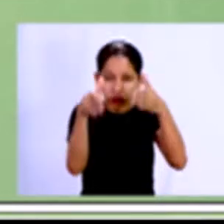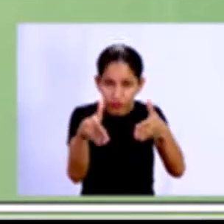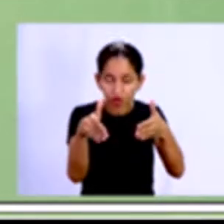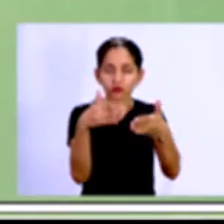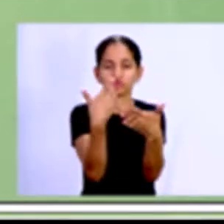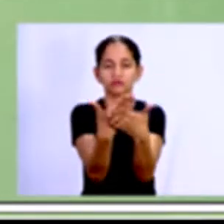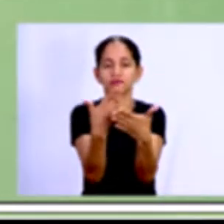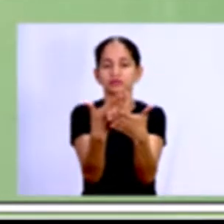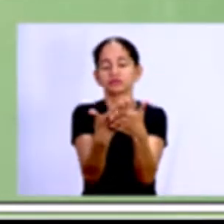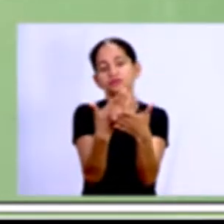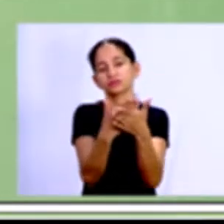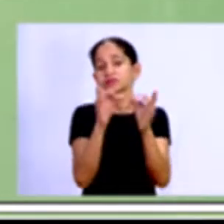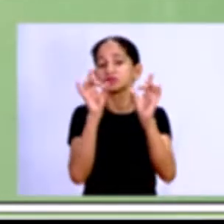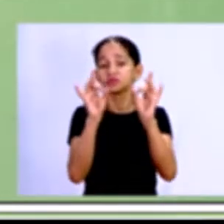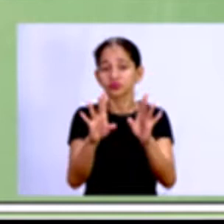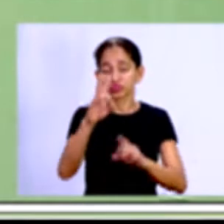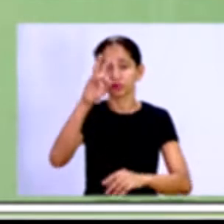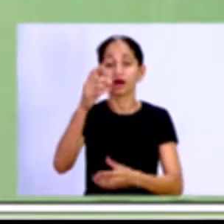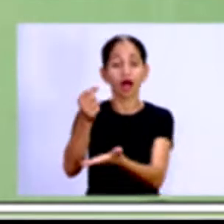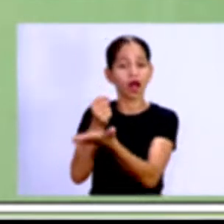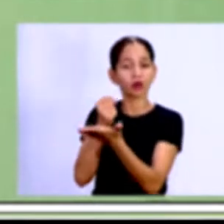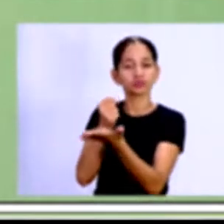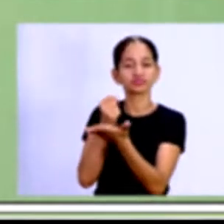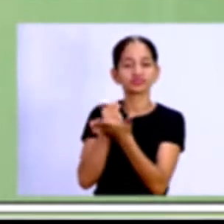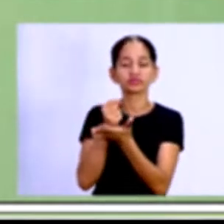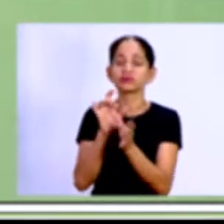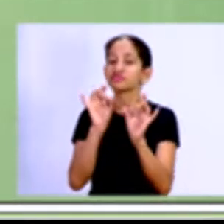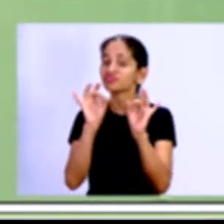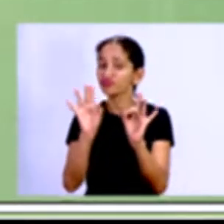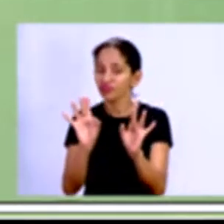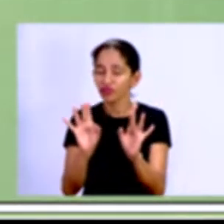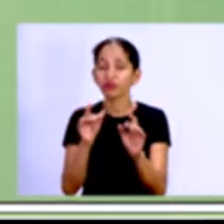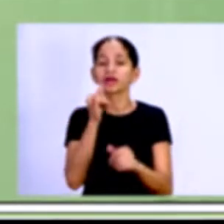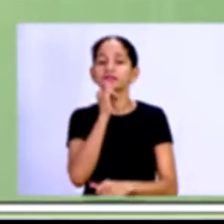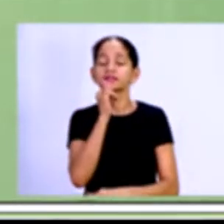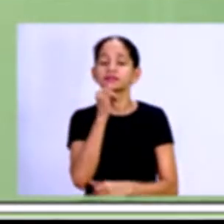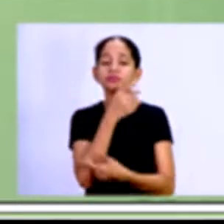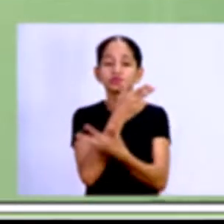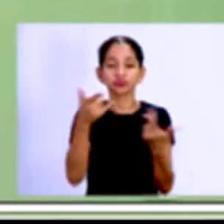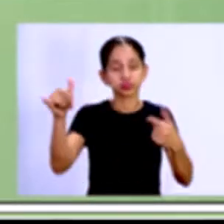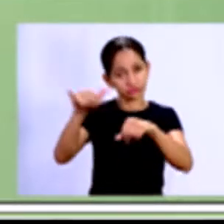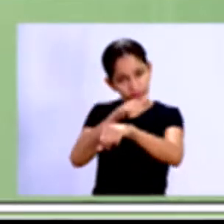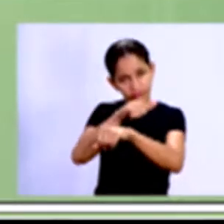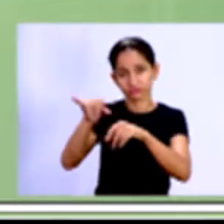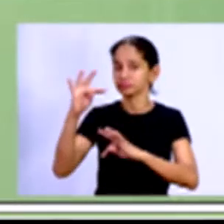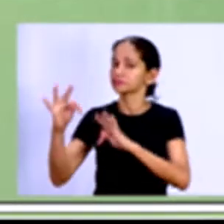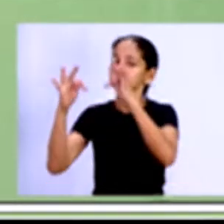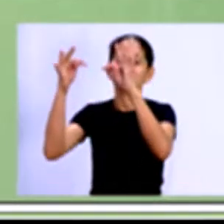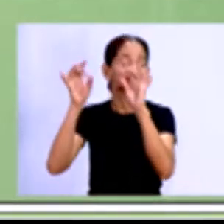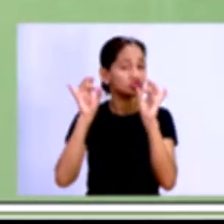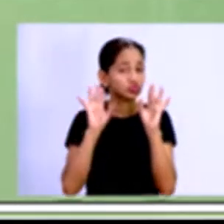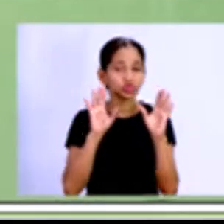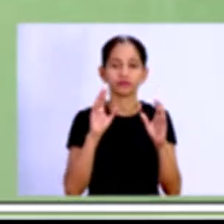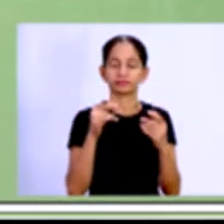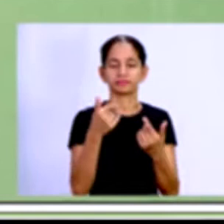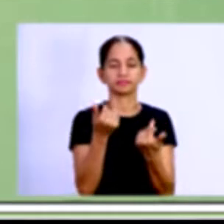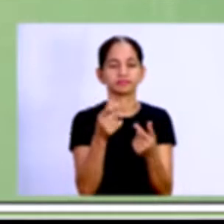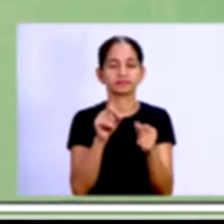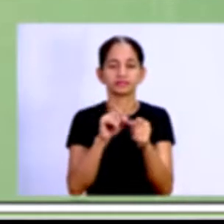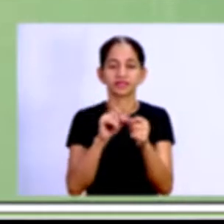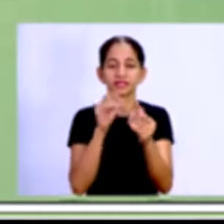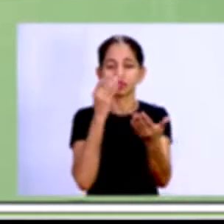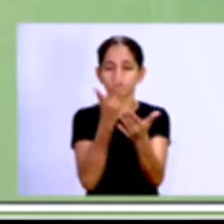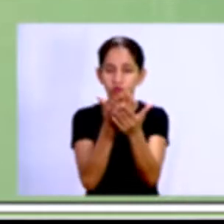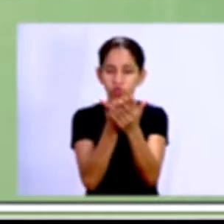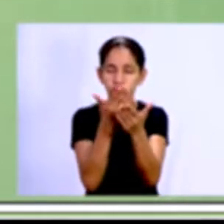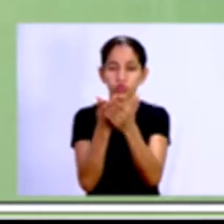que ele conta com o auxílio predominante das tecnologias. Então, observe que as tecnologias